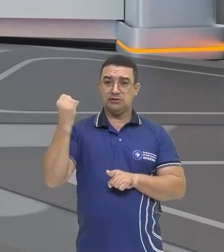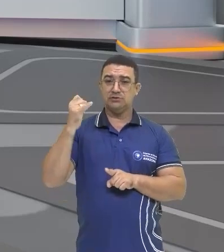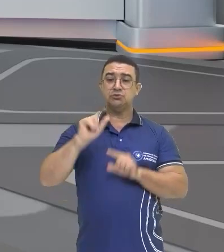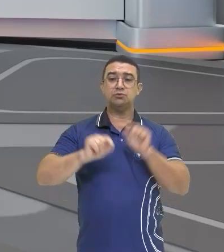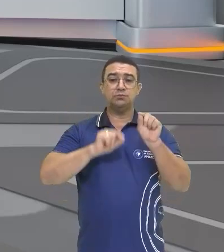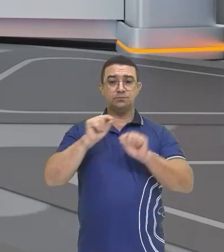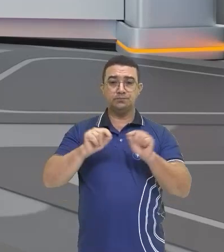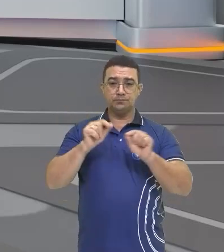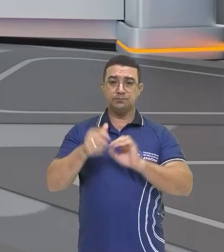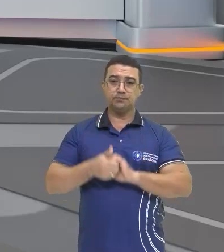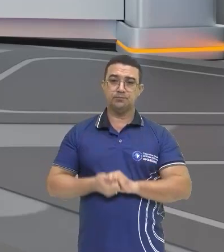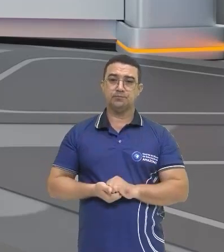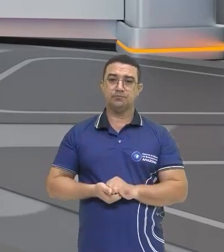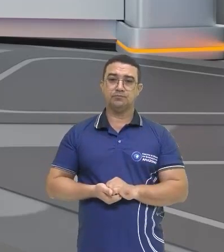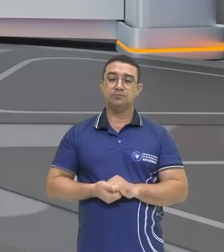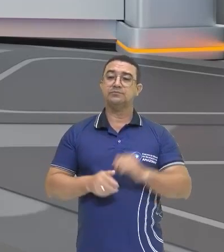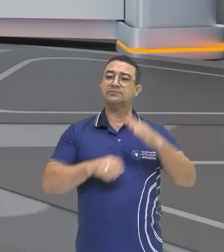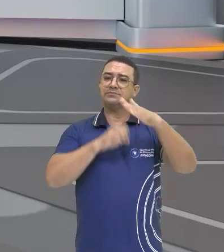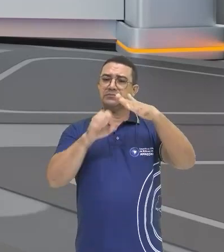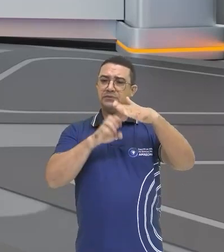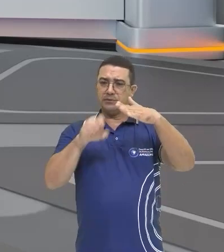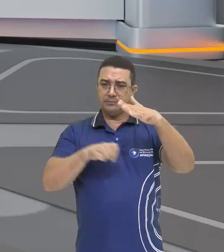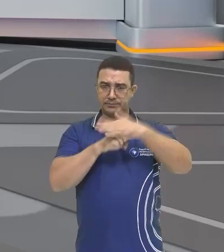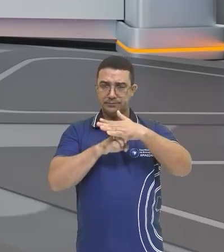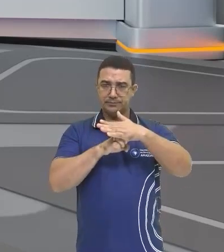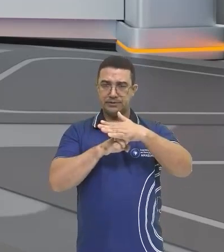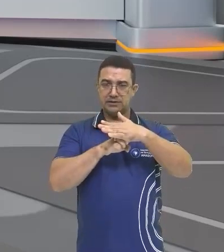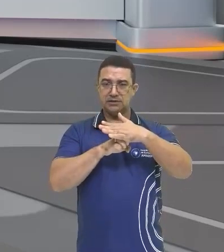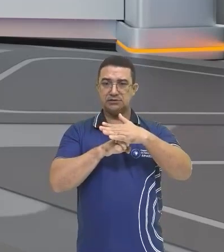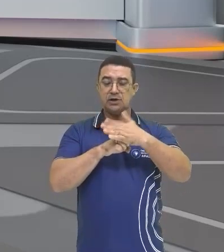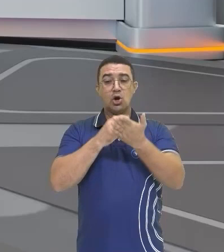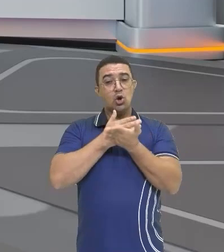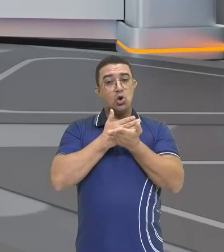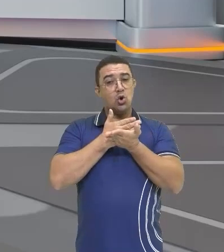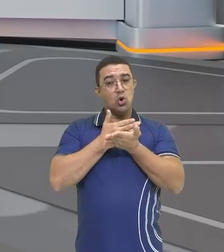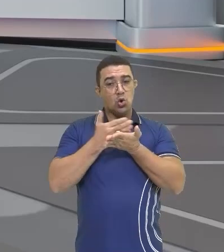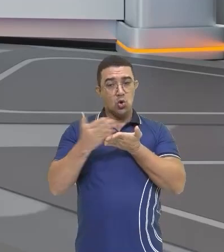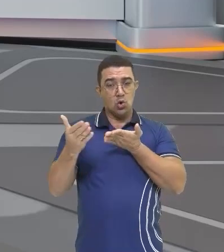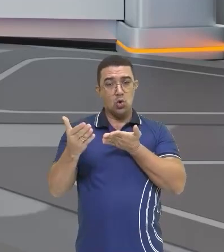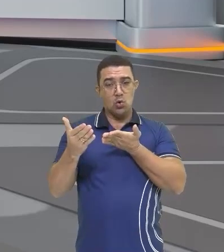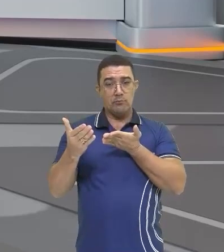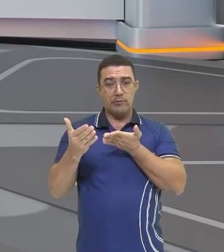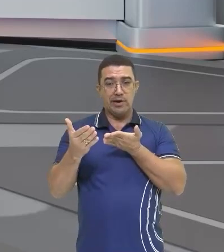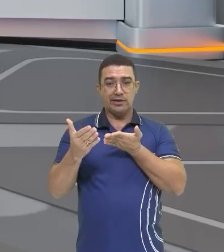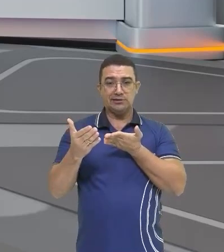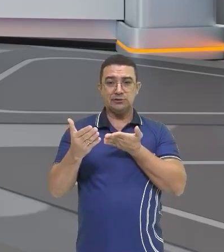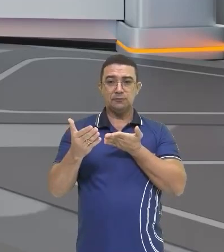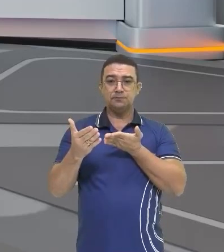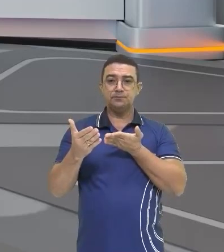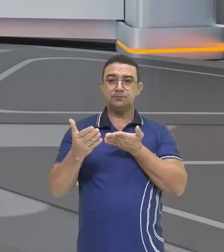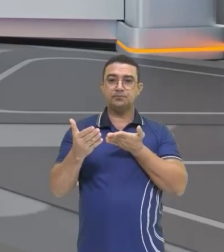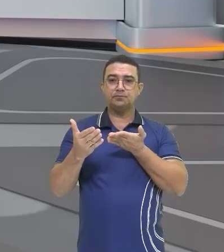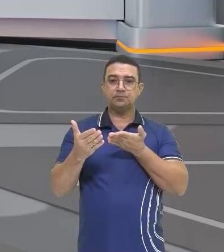questão das empresas, né, que começam a